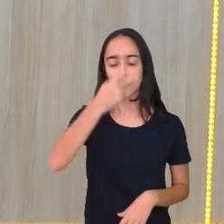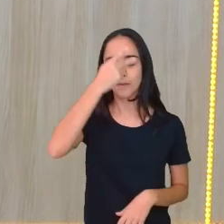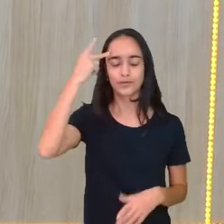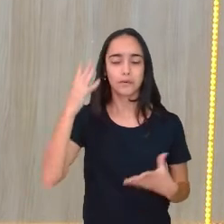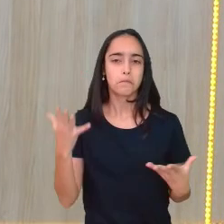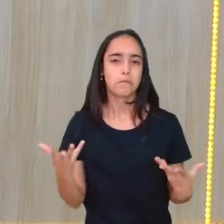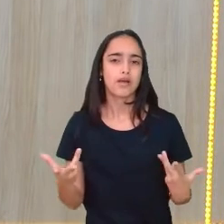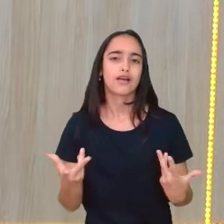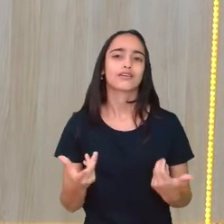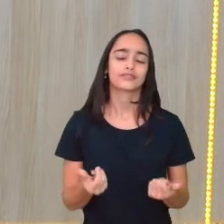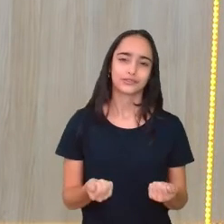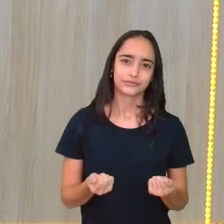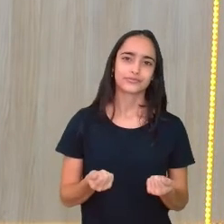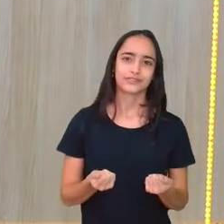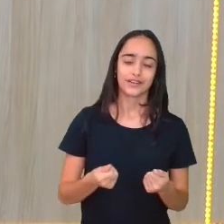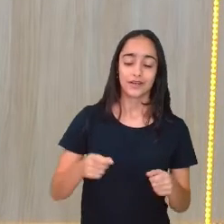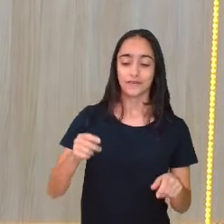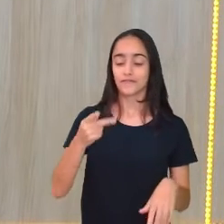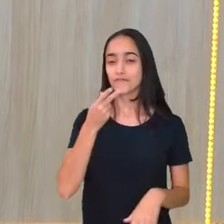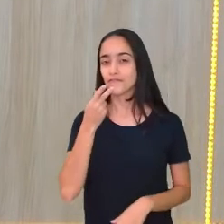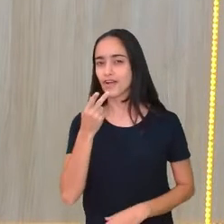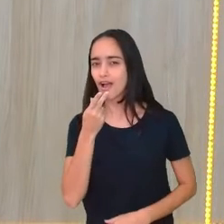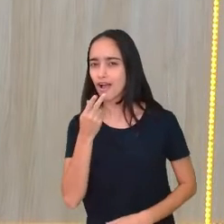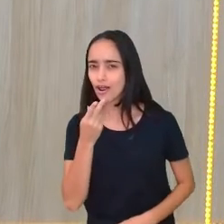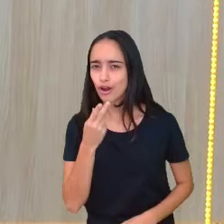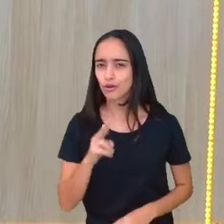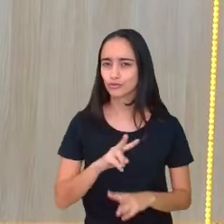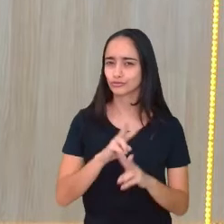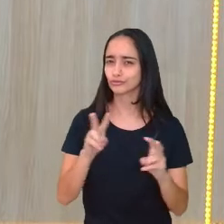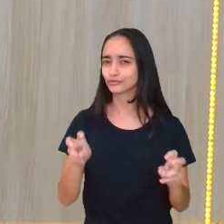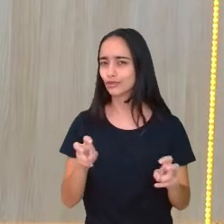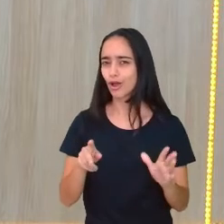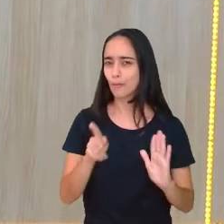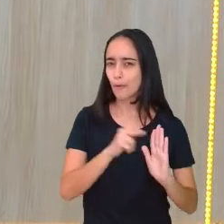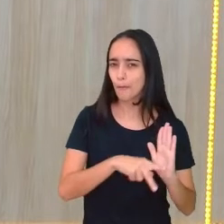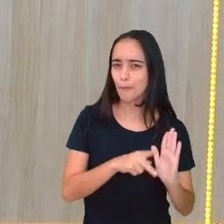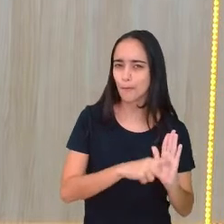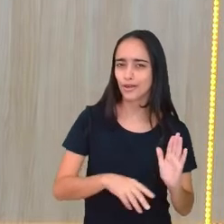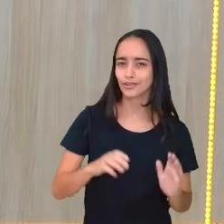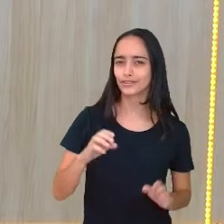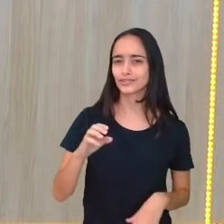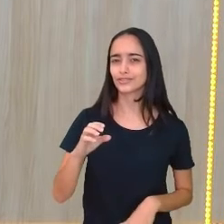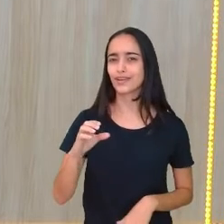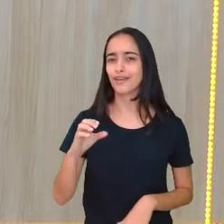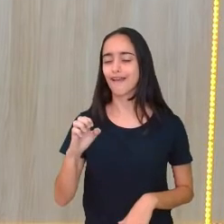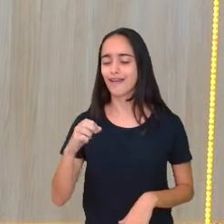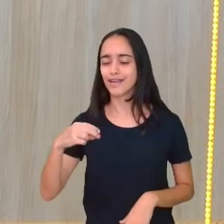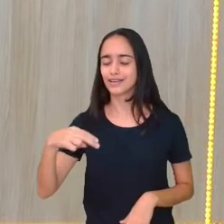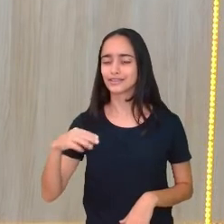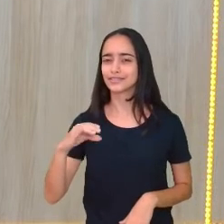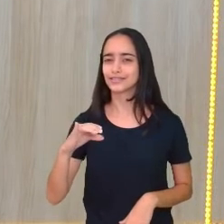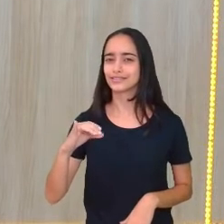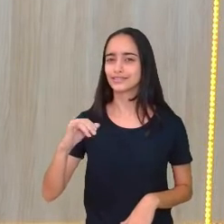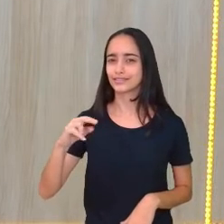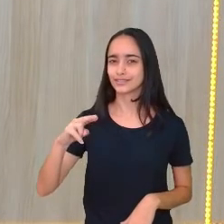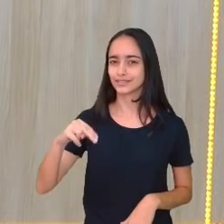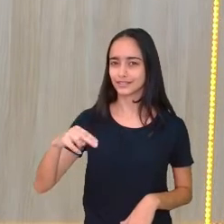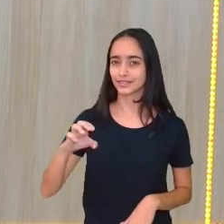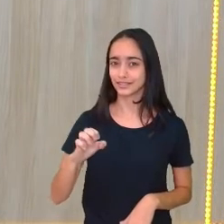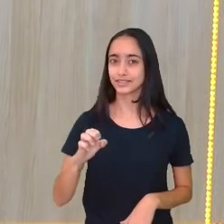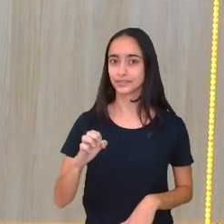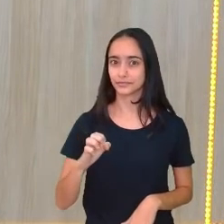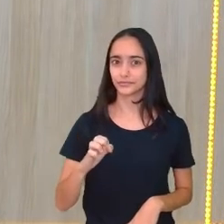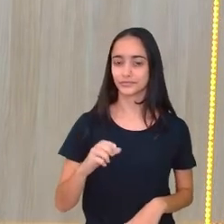do Ensine, né? Deu já uma dica aí, já trouxe uma parte artística para que vocês